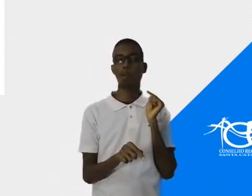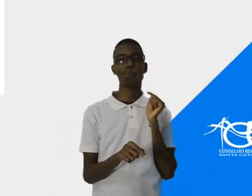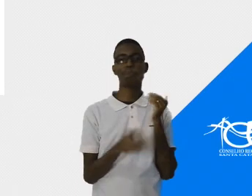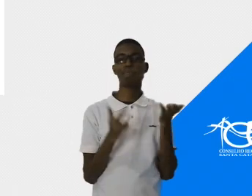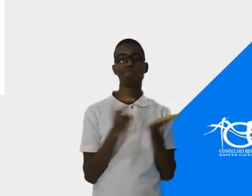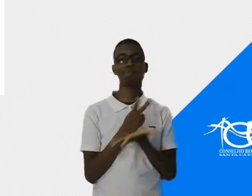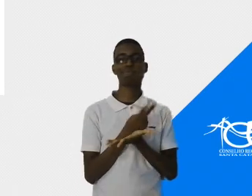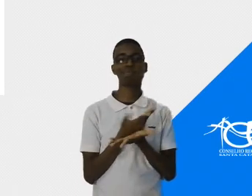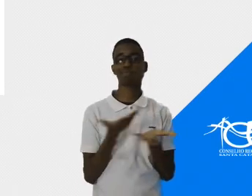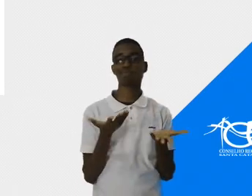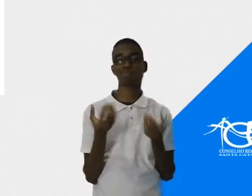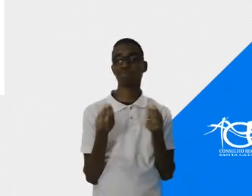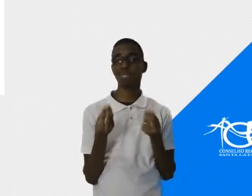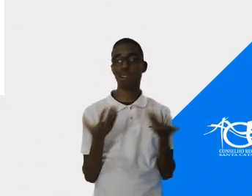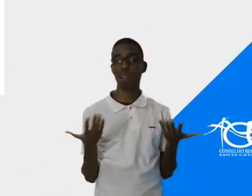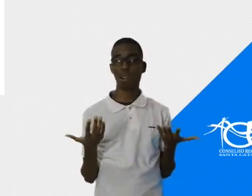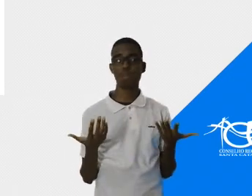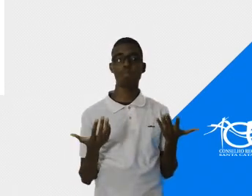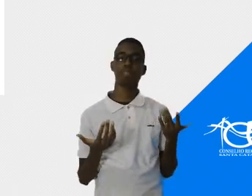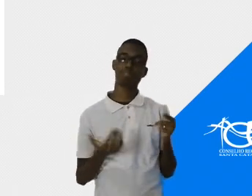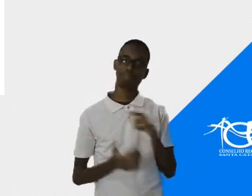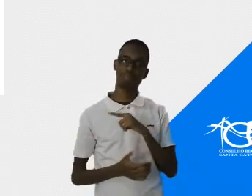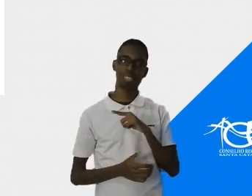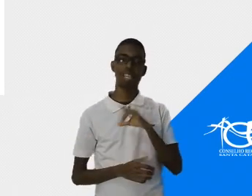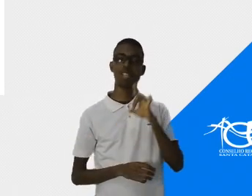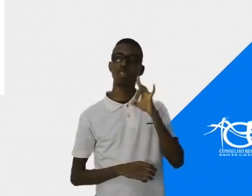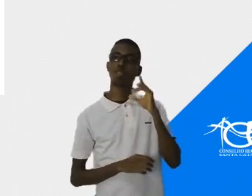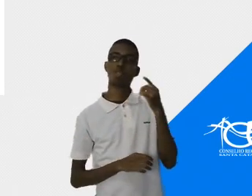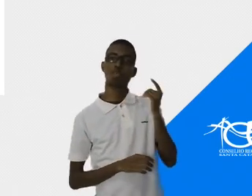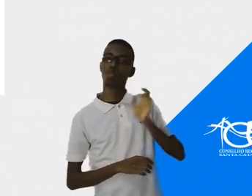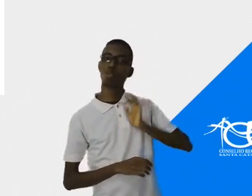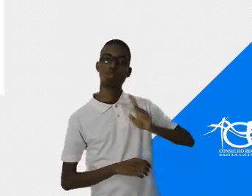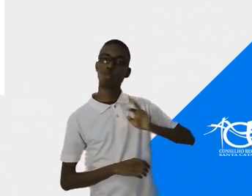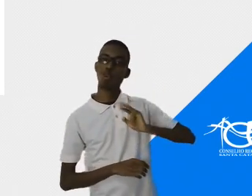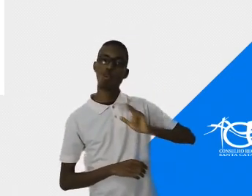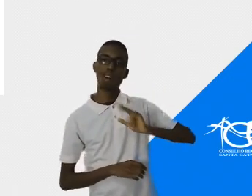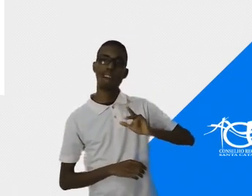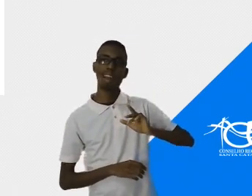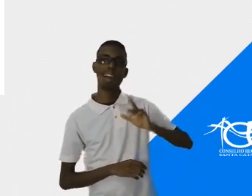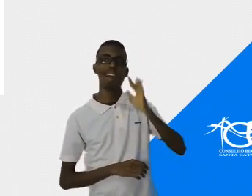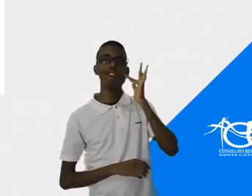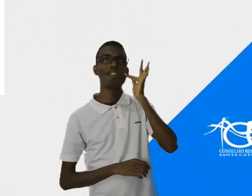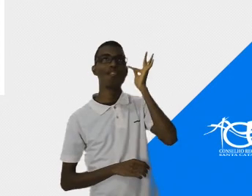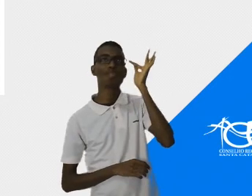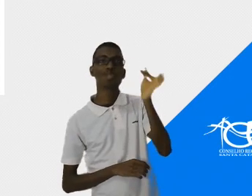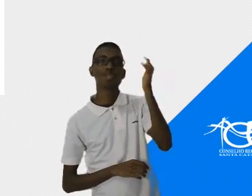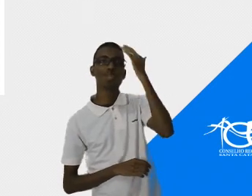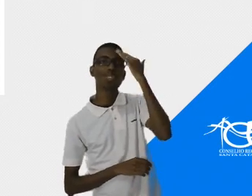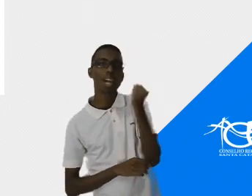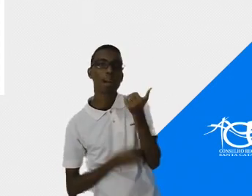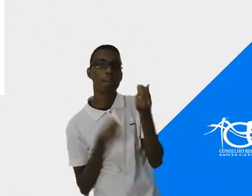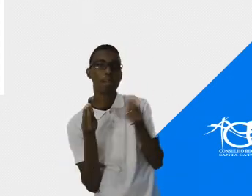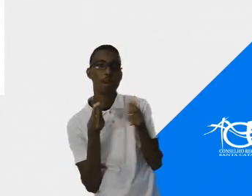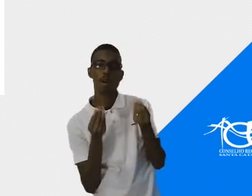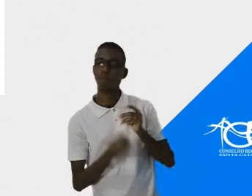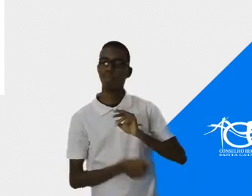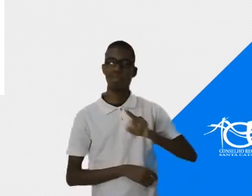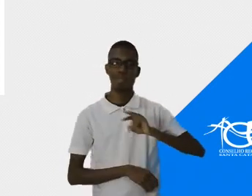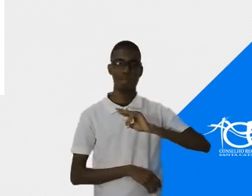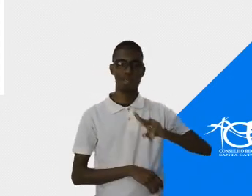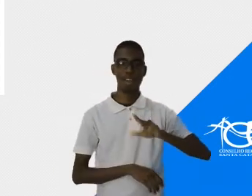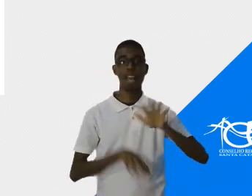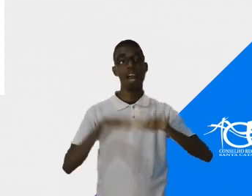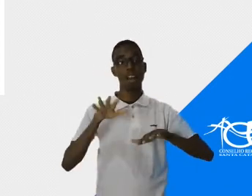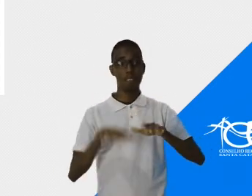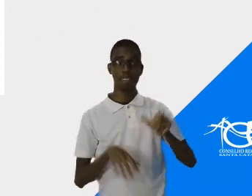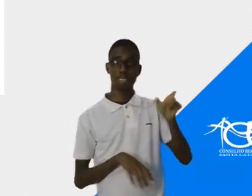é predizer, né? Não é prever, né? É predizer. Predizer é um dado científico. Há pessoas que não apresentam as condições, elas não, pelo